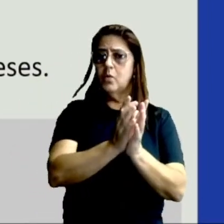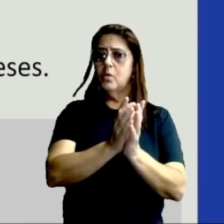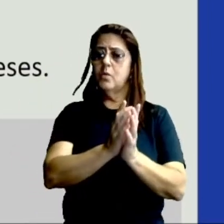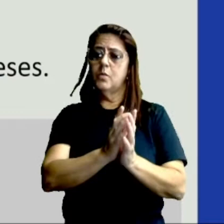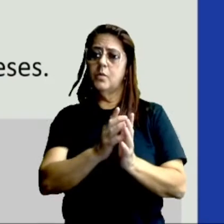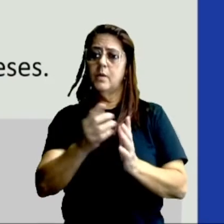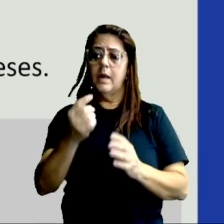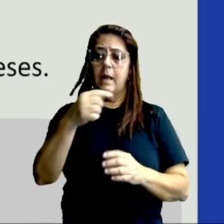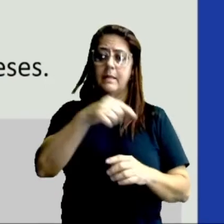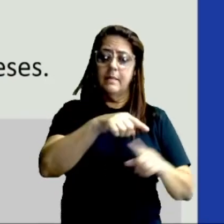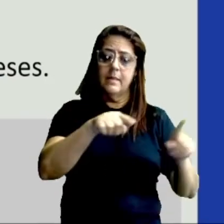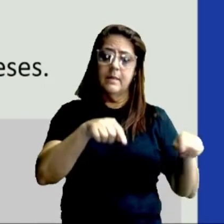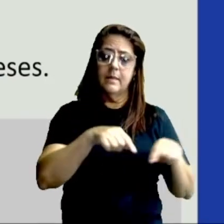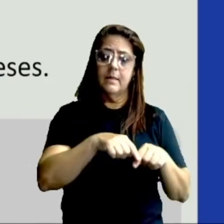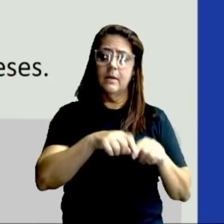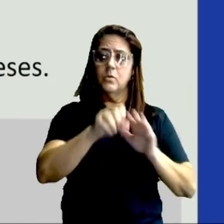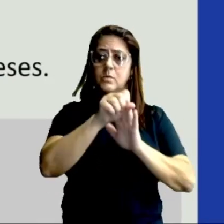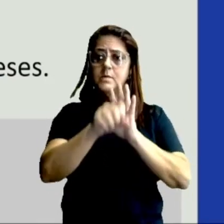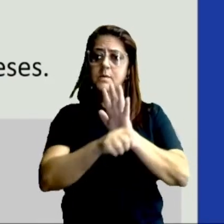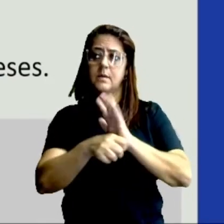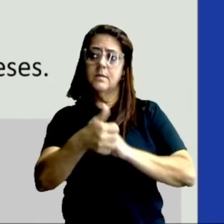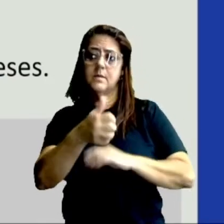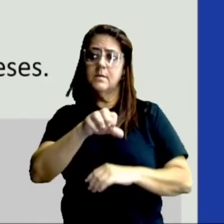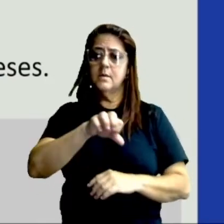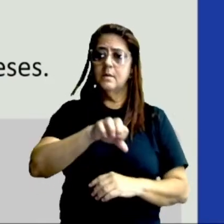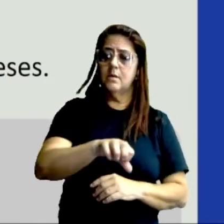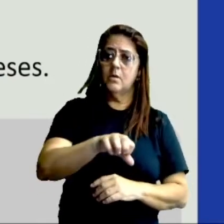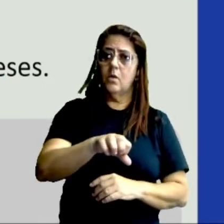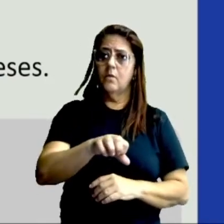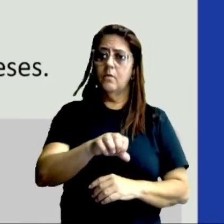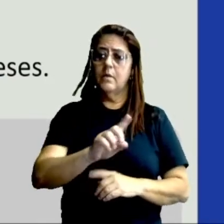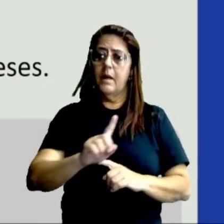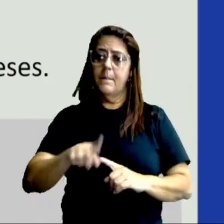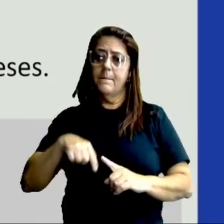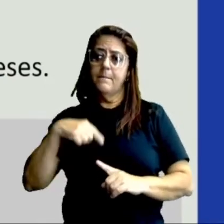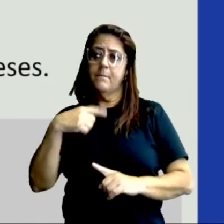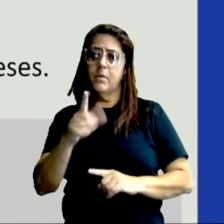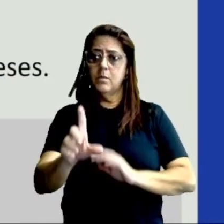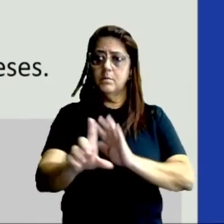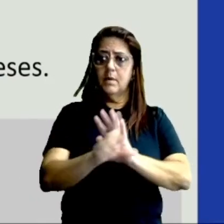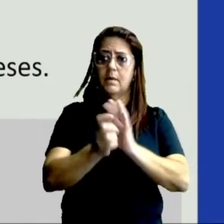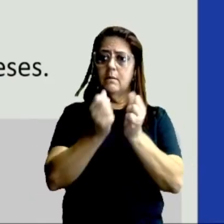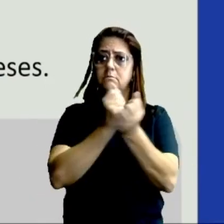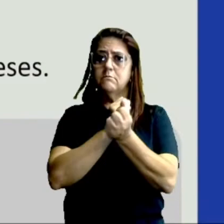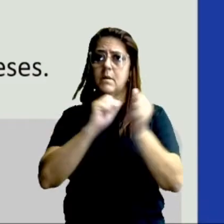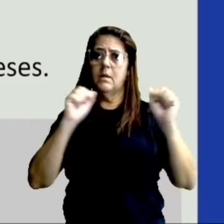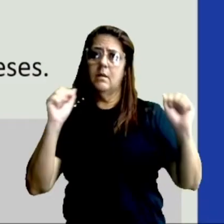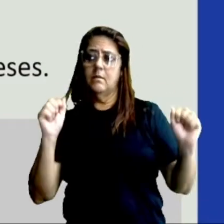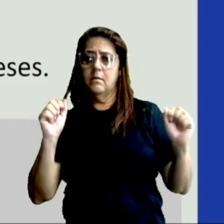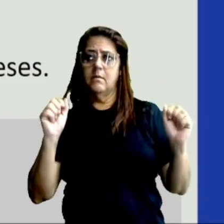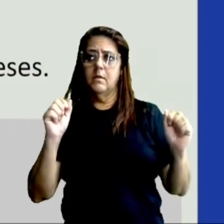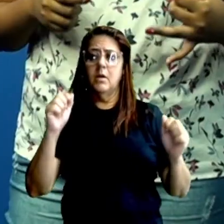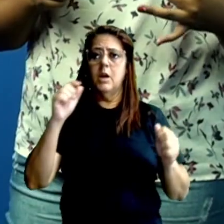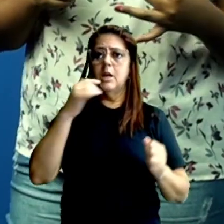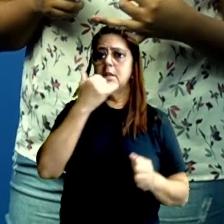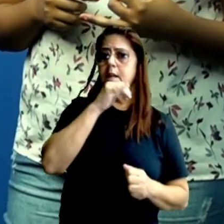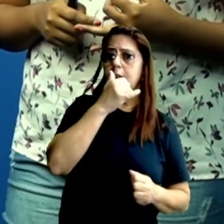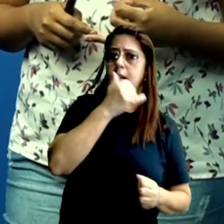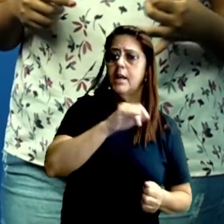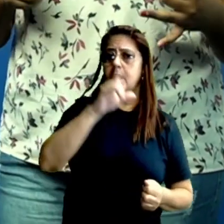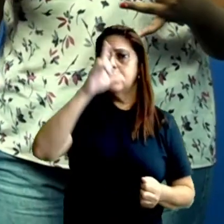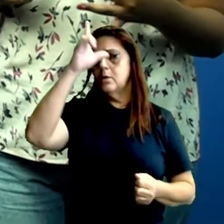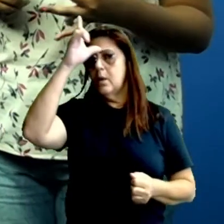em terras brasileiras no século 19 intensificada após a lei da Abolição os portugueses italianos